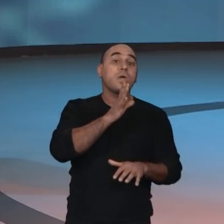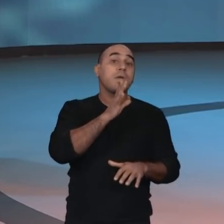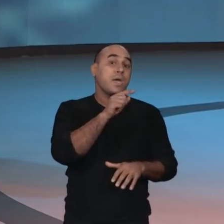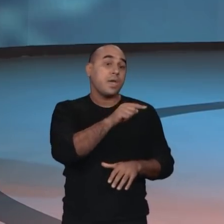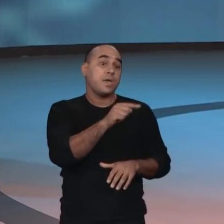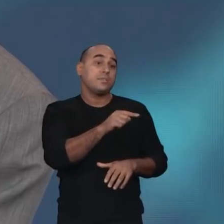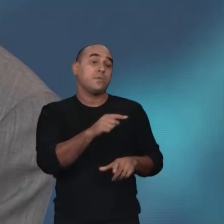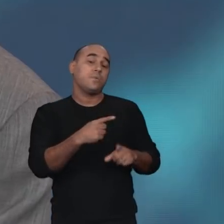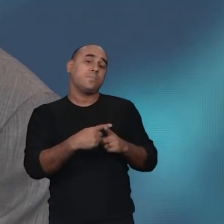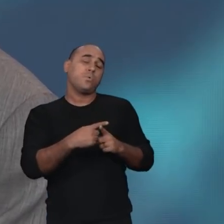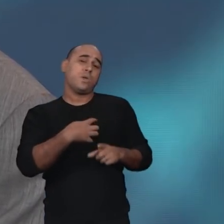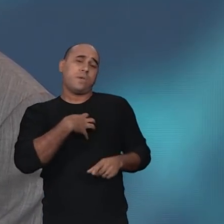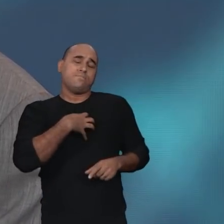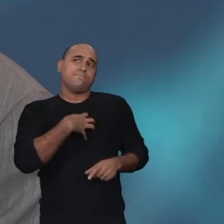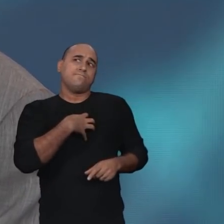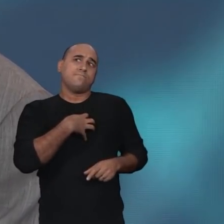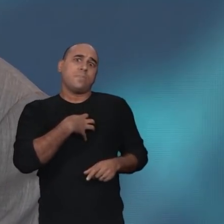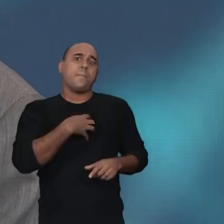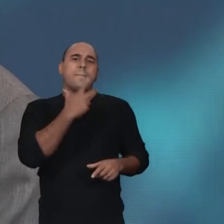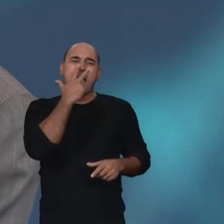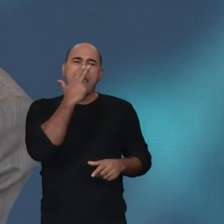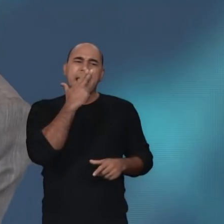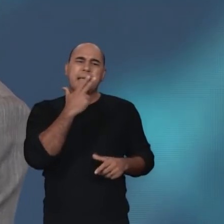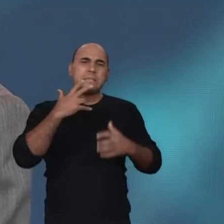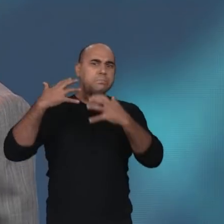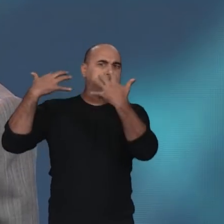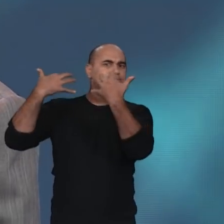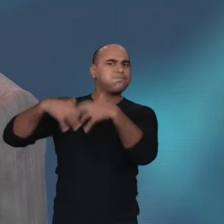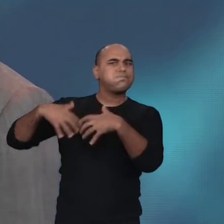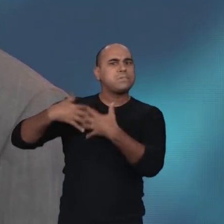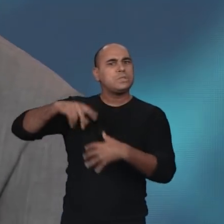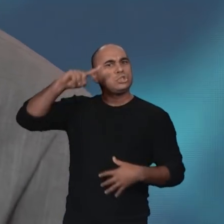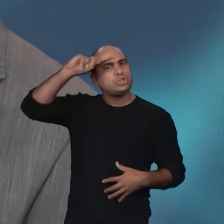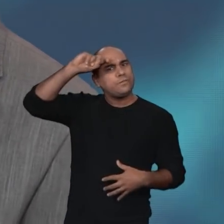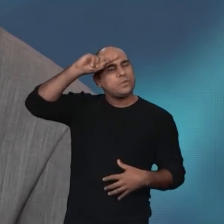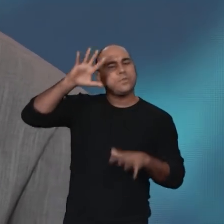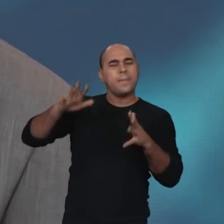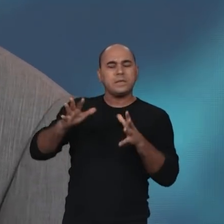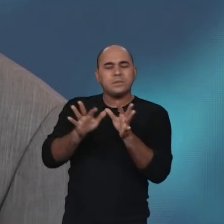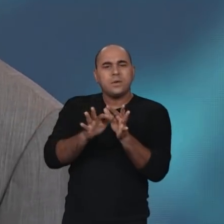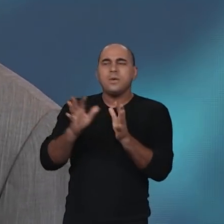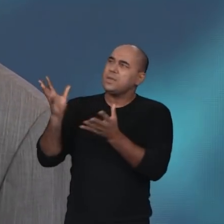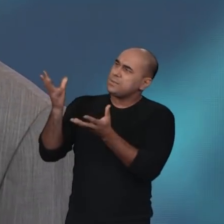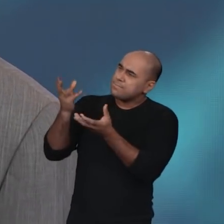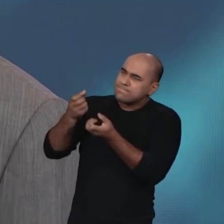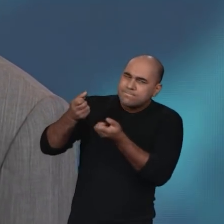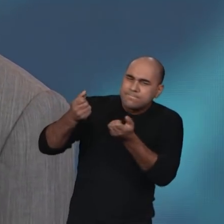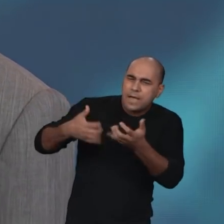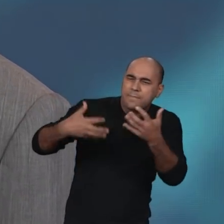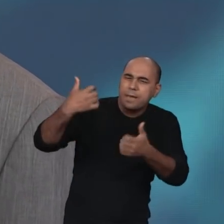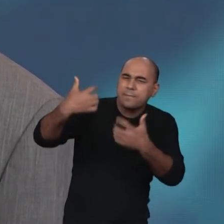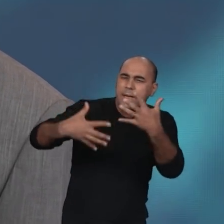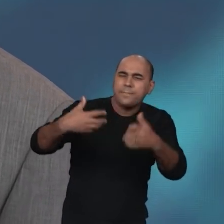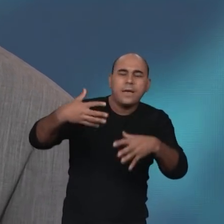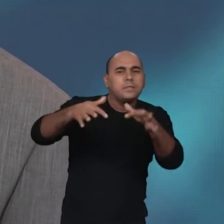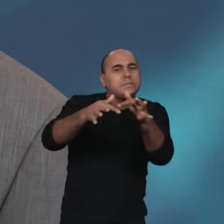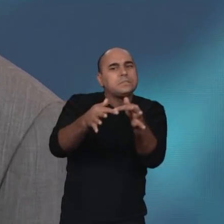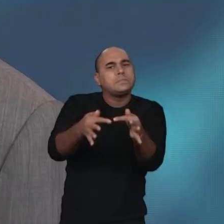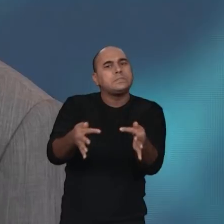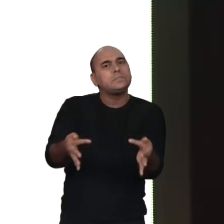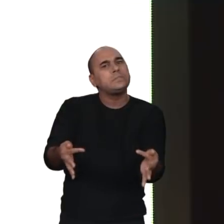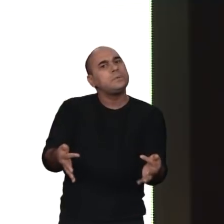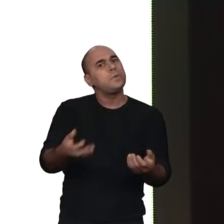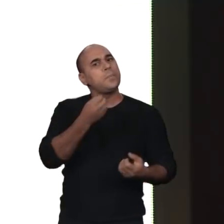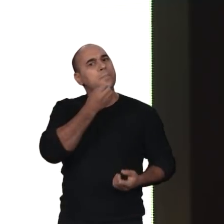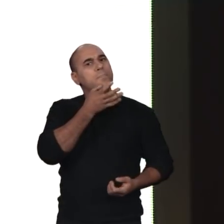transforma assuntos complexos em simples, que são pré-adolescentes. Inclusive, eu falei esses dias aqui, né, que teve um menino que